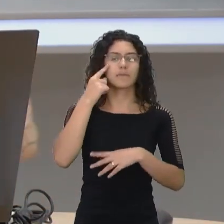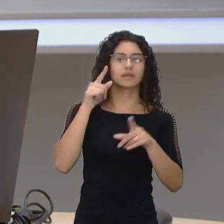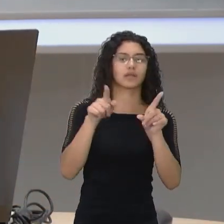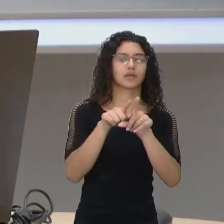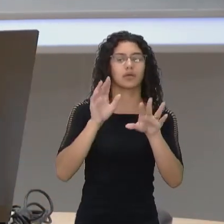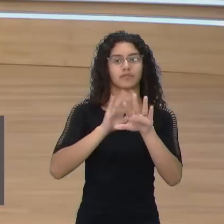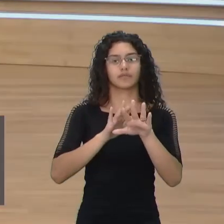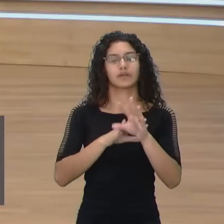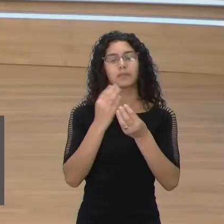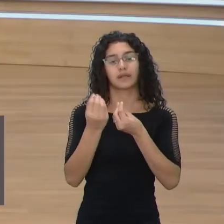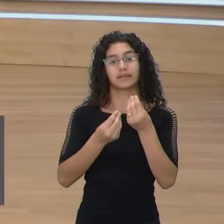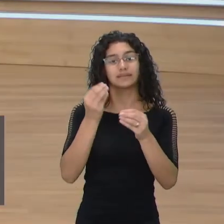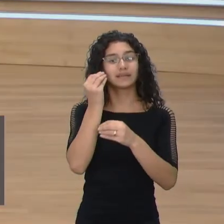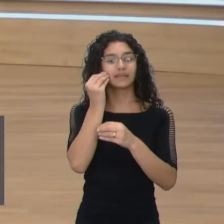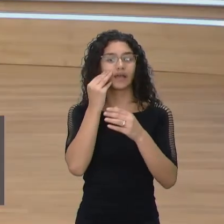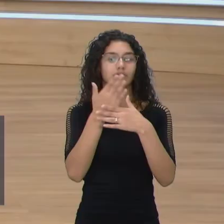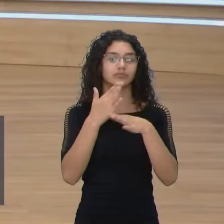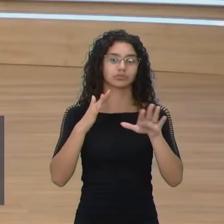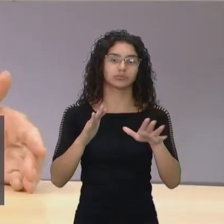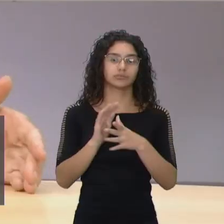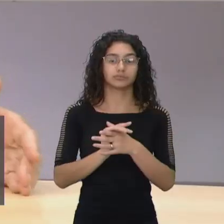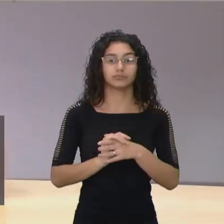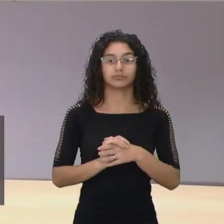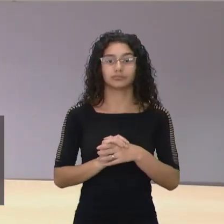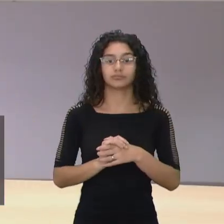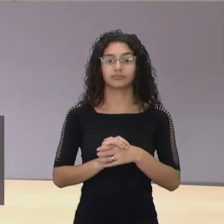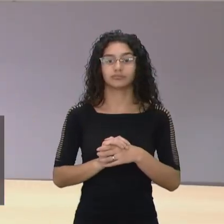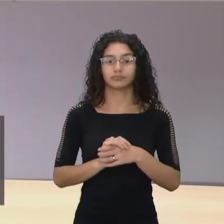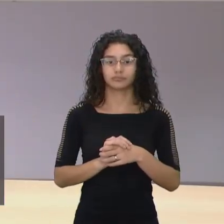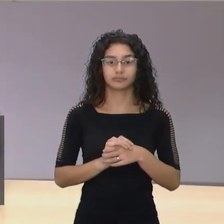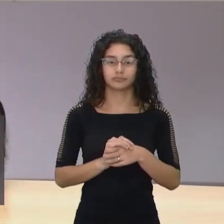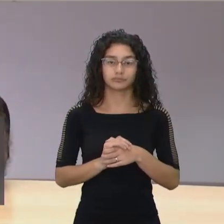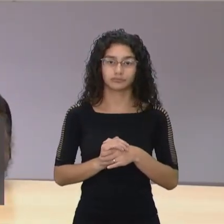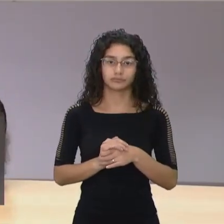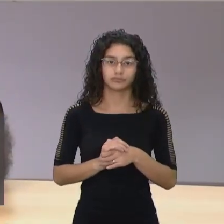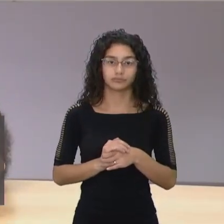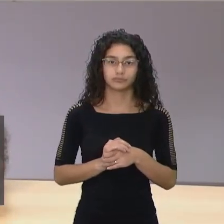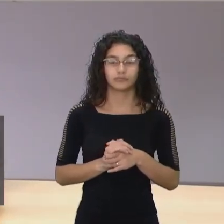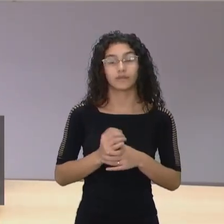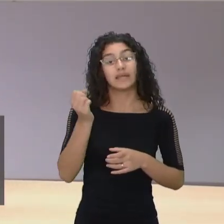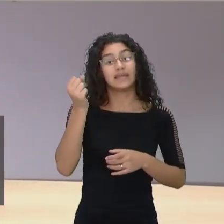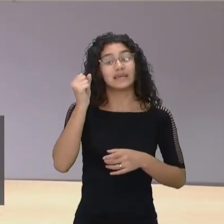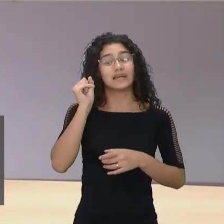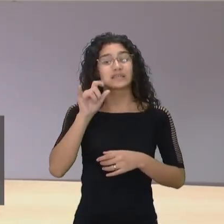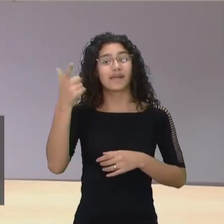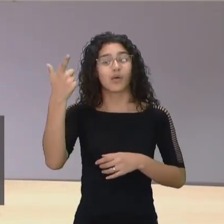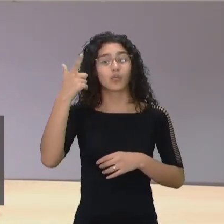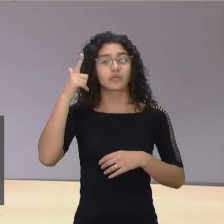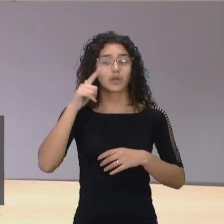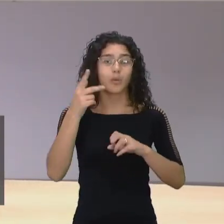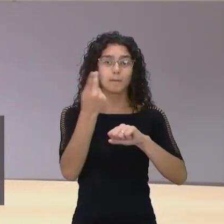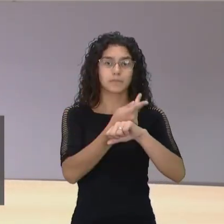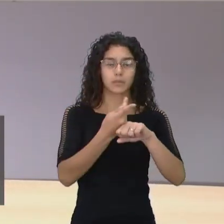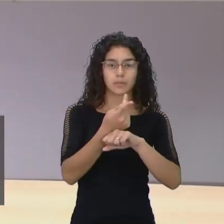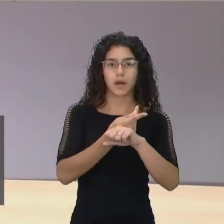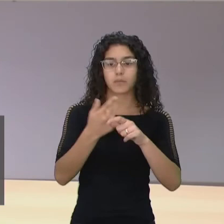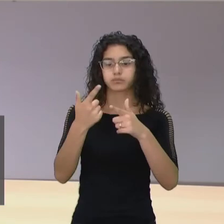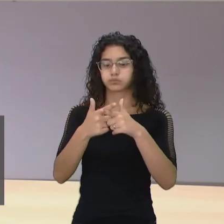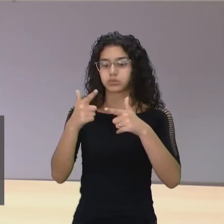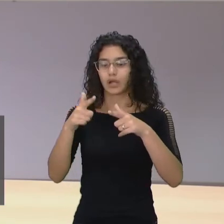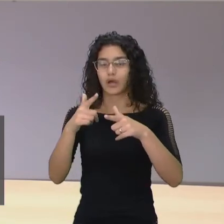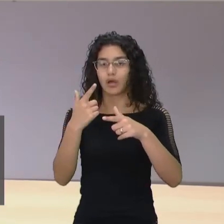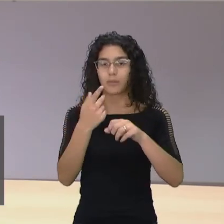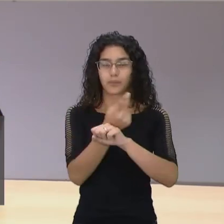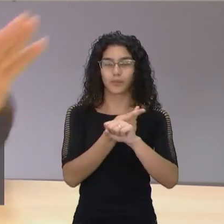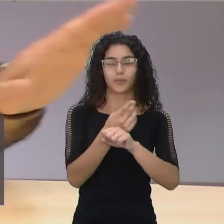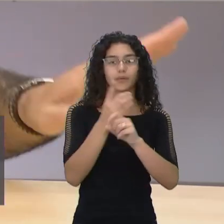haja para tentar solucioná-lo, né? E segundo a neurociência, se você conseguiu achar a solução, e aqui eu não estou